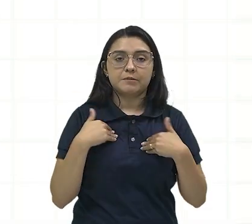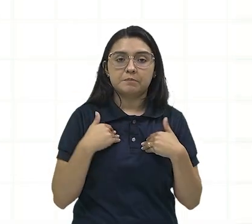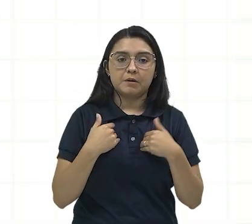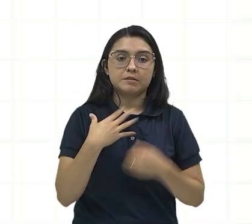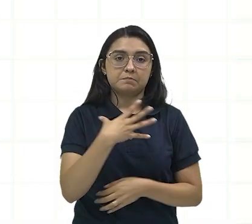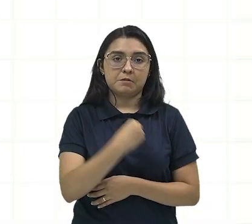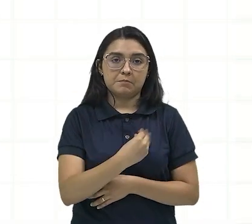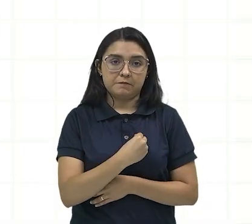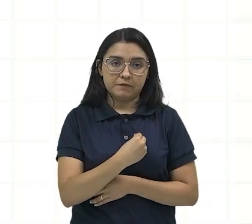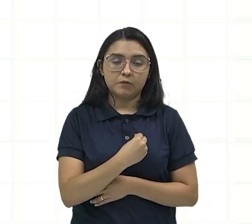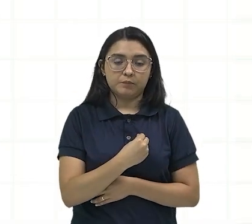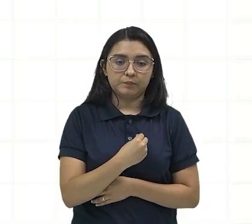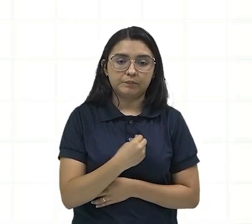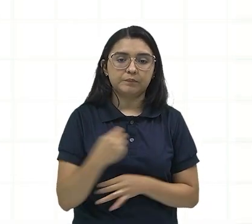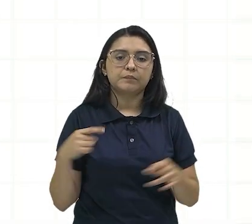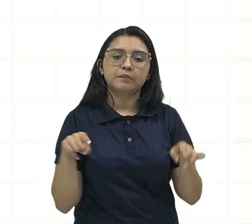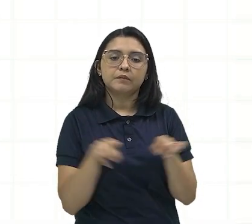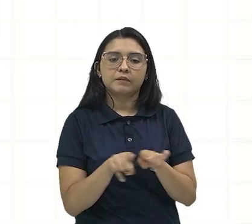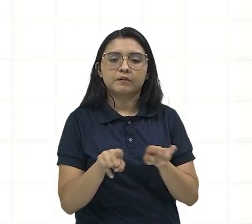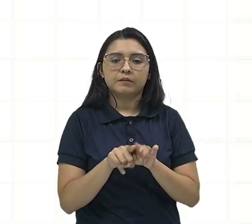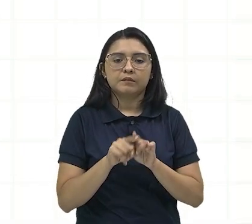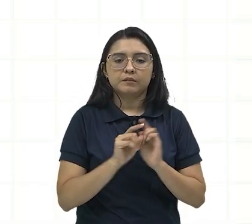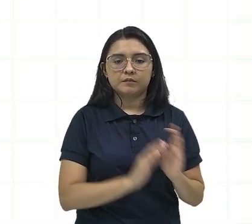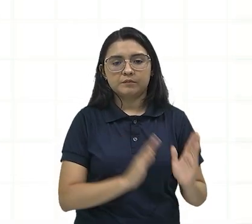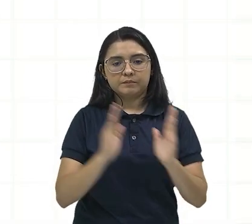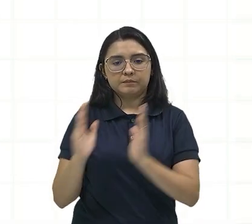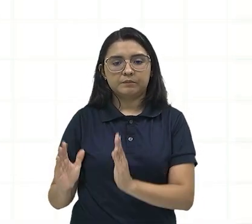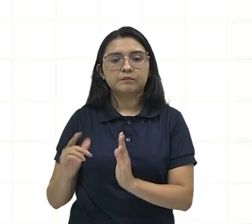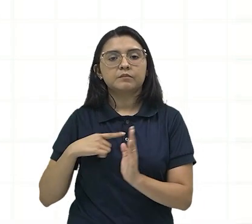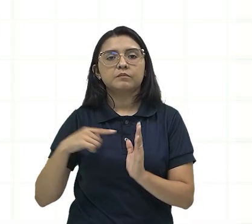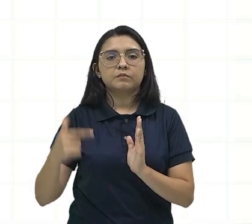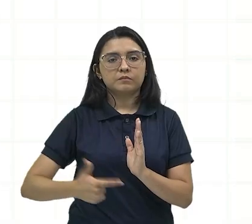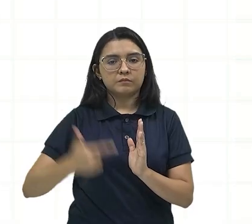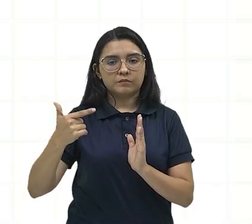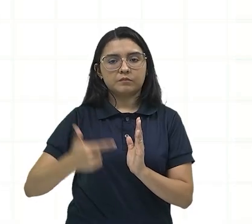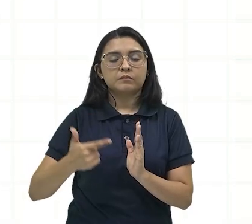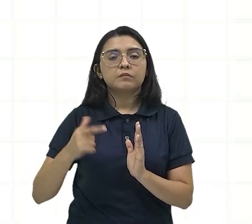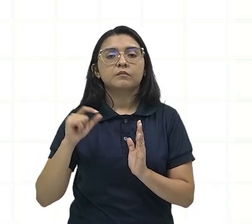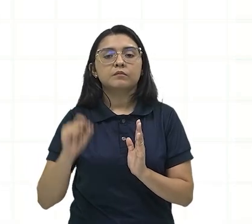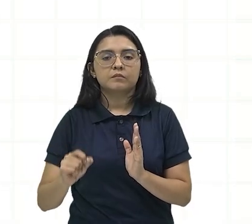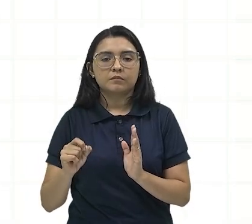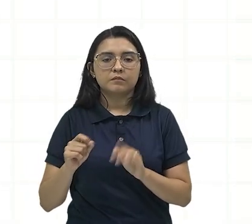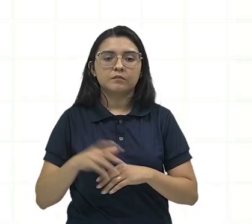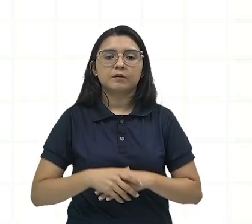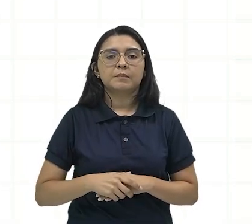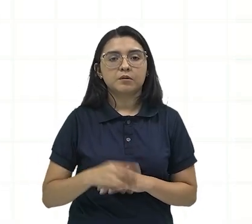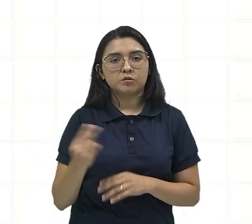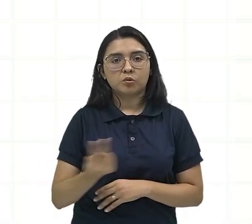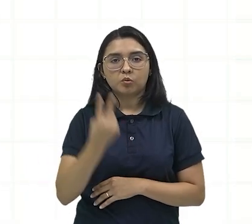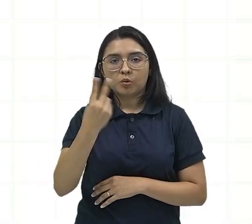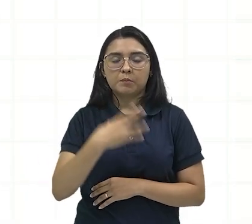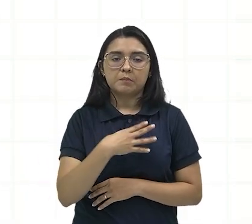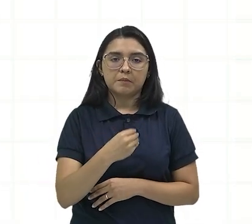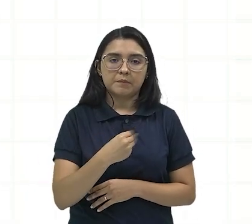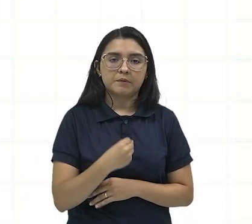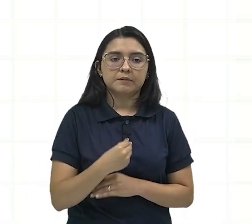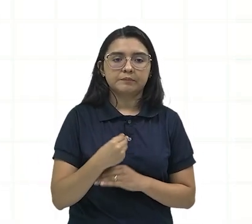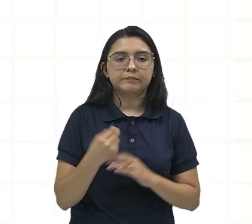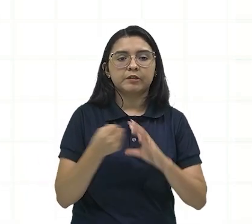esse mamífero. E também aqui o ornitorrinco, 2 mamíferos, né?